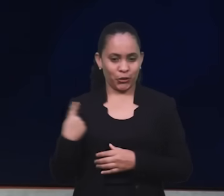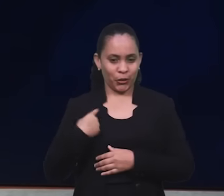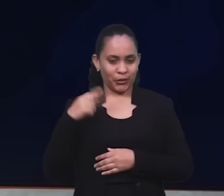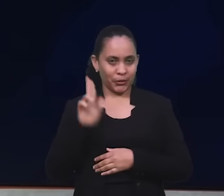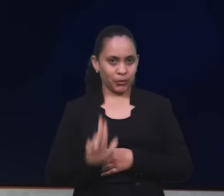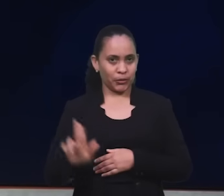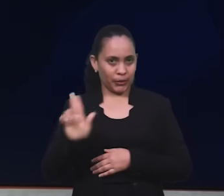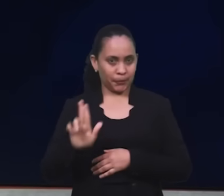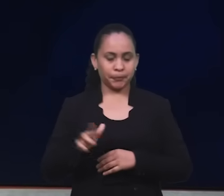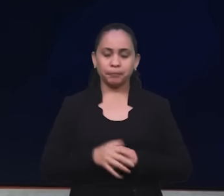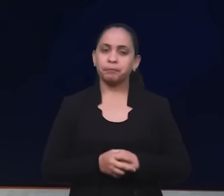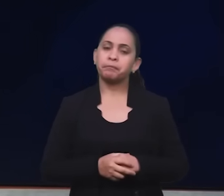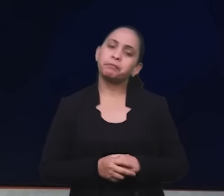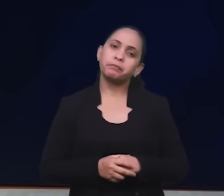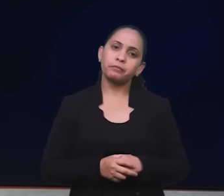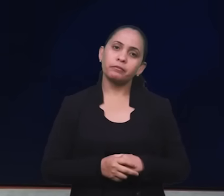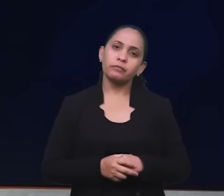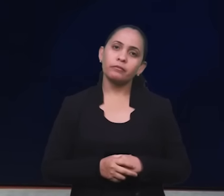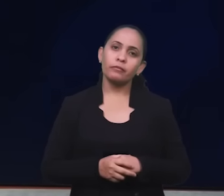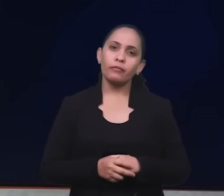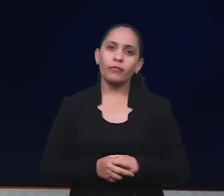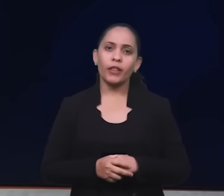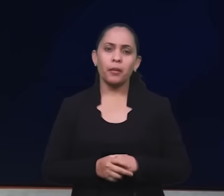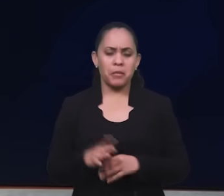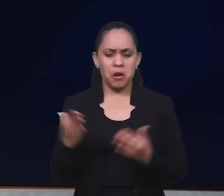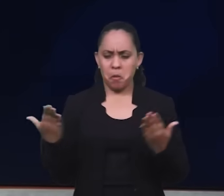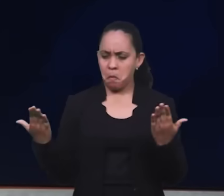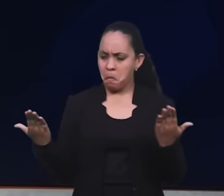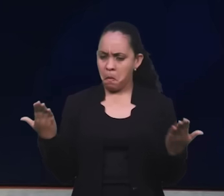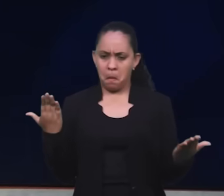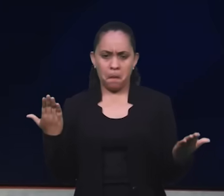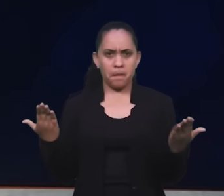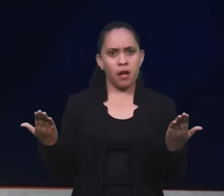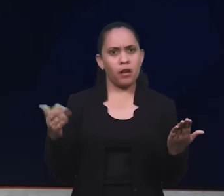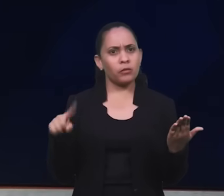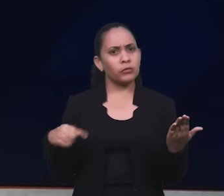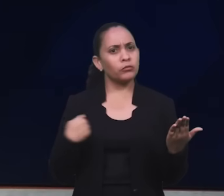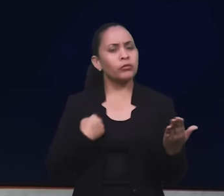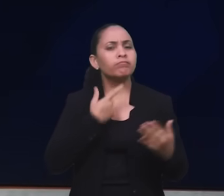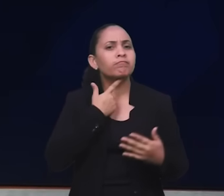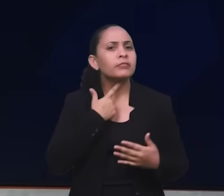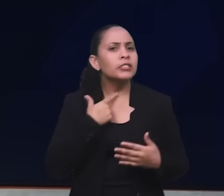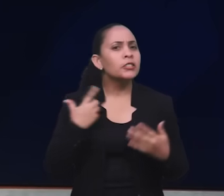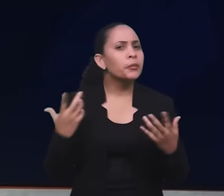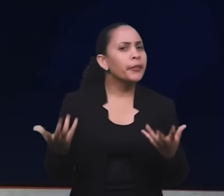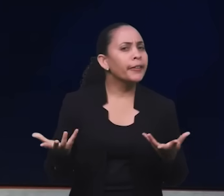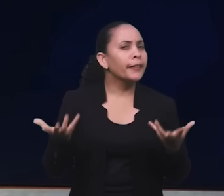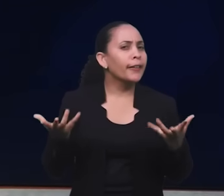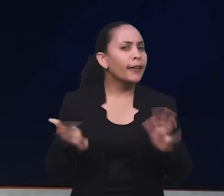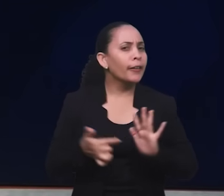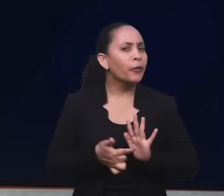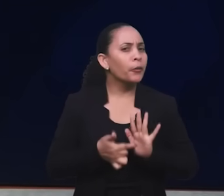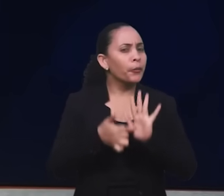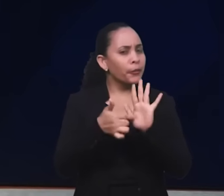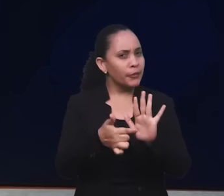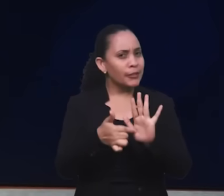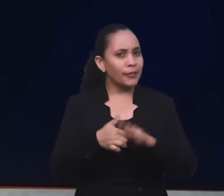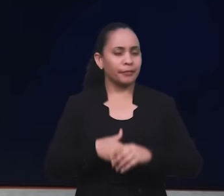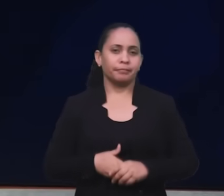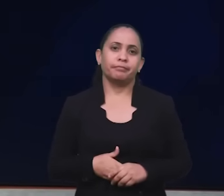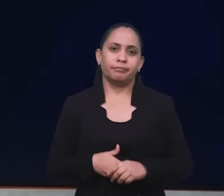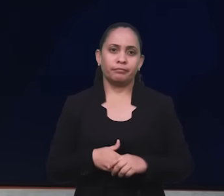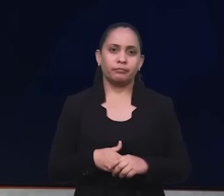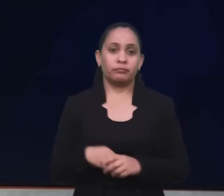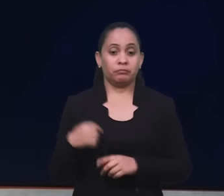usamos sempre alguma medida para comparar aquilo que estamos querendo medir, né? Nós